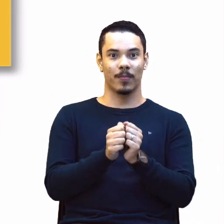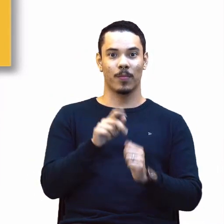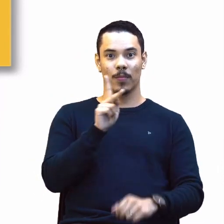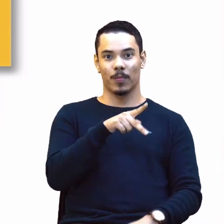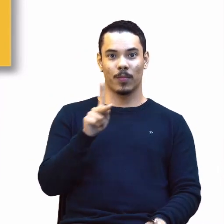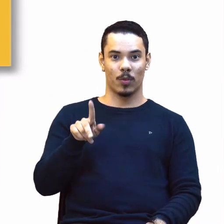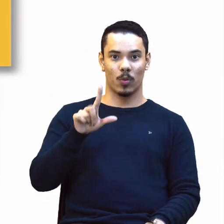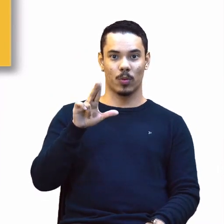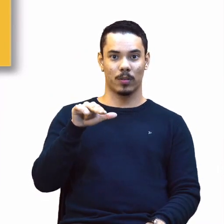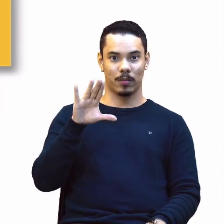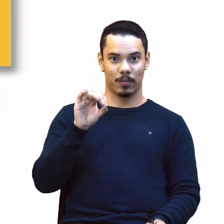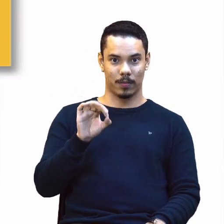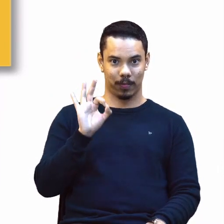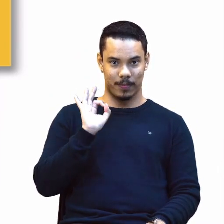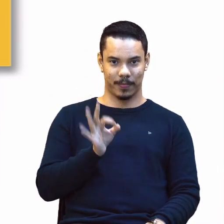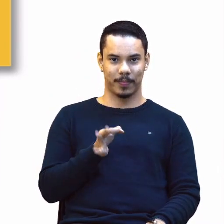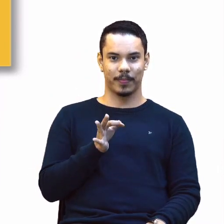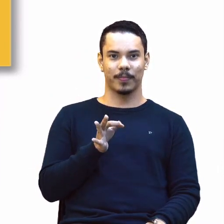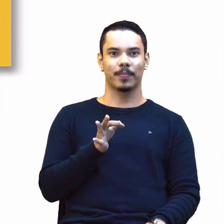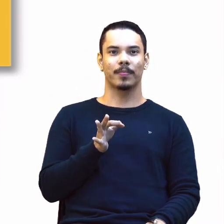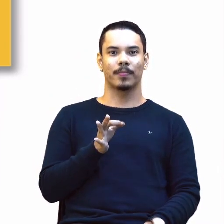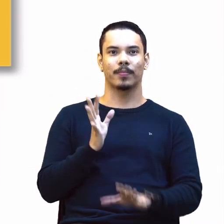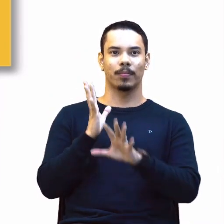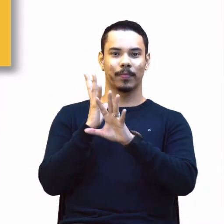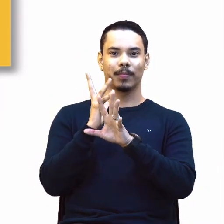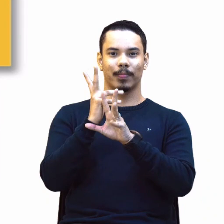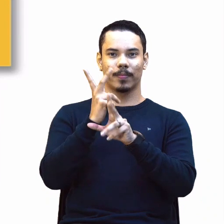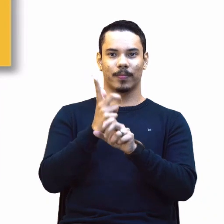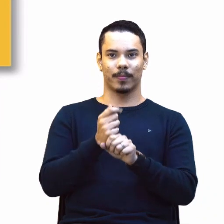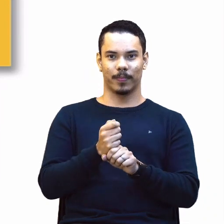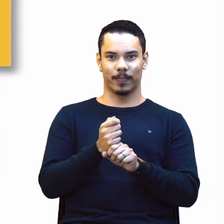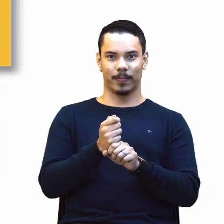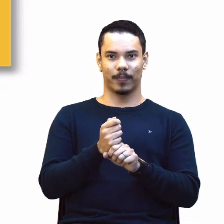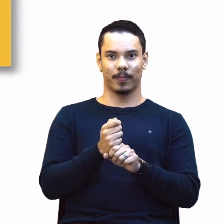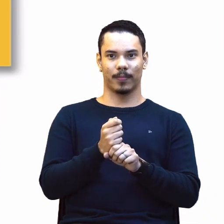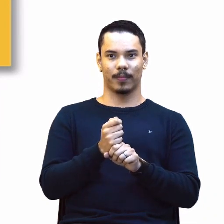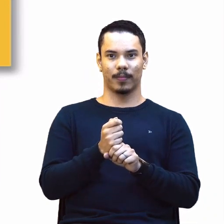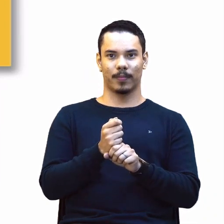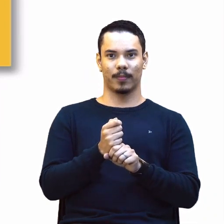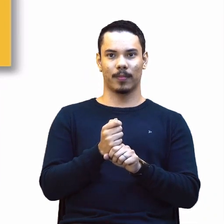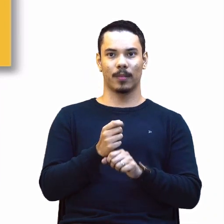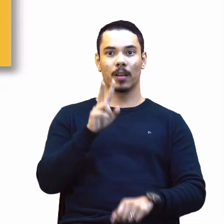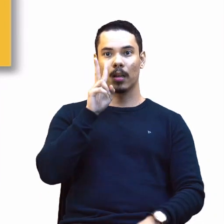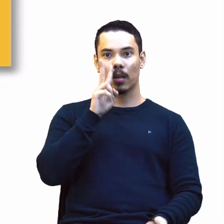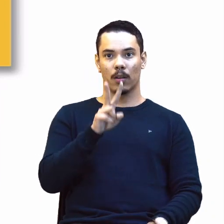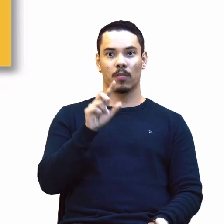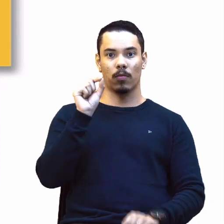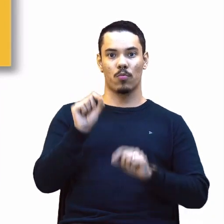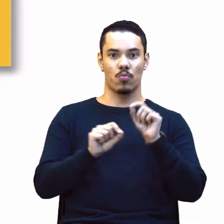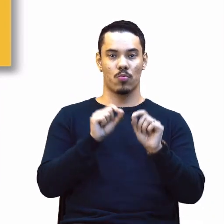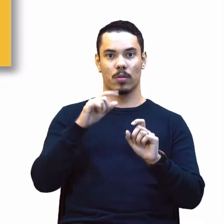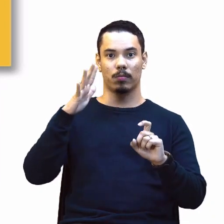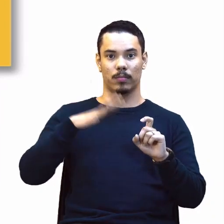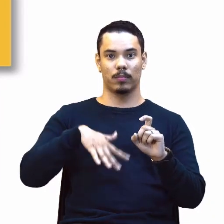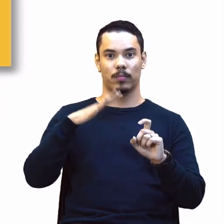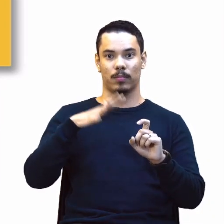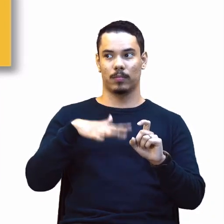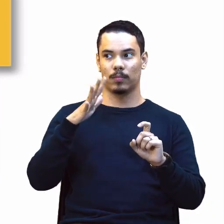aí. Ó, revisão, galera. Ó, nós vamos ver as mitologias